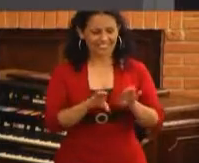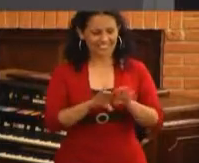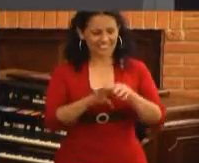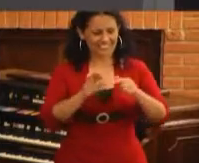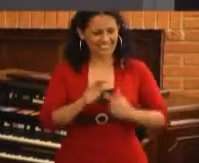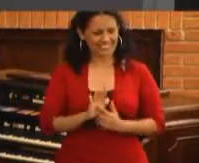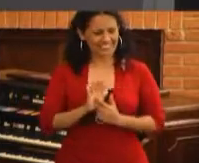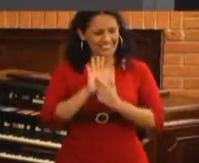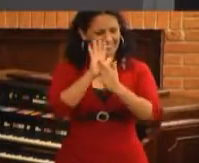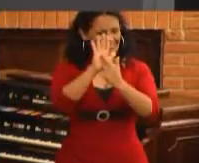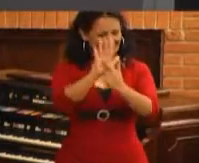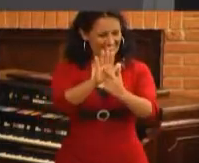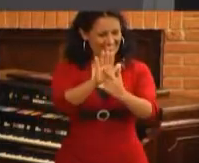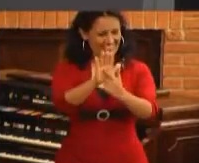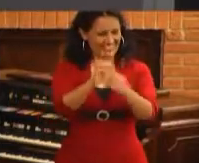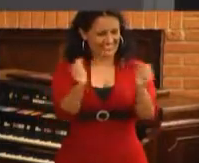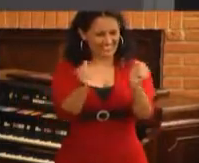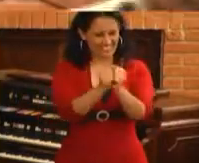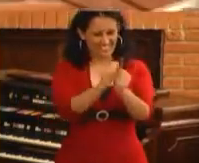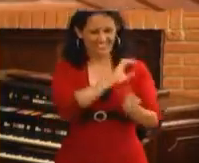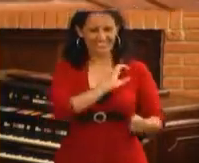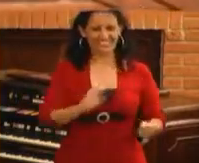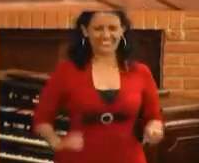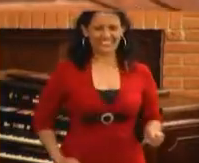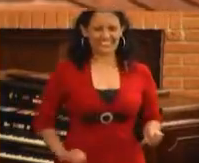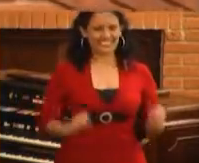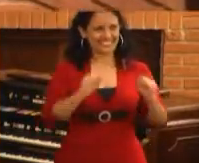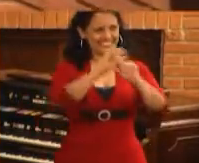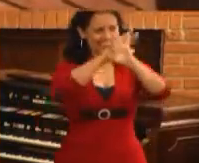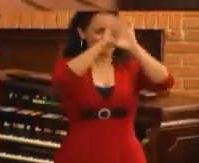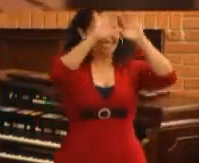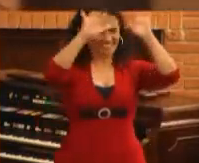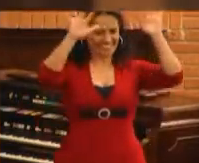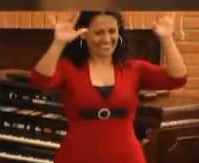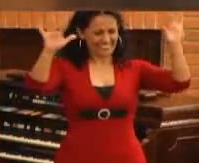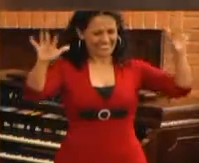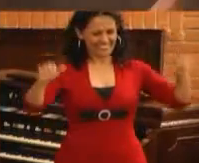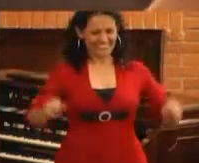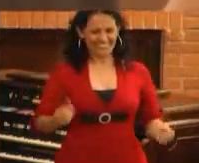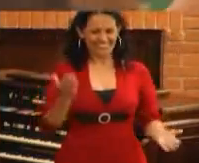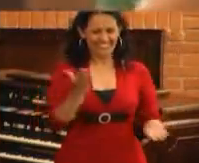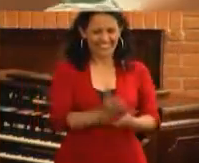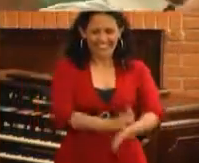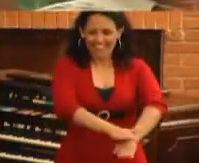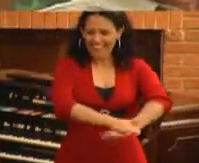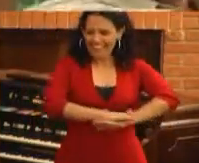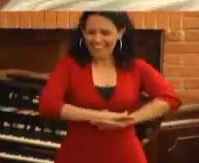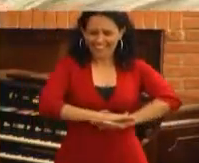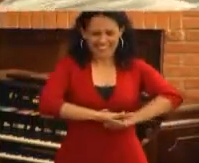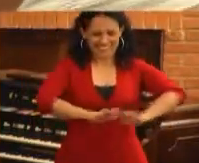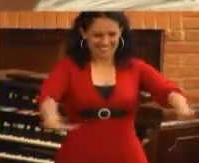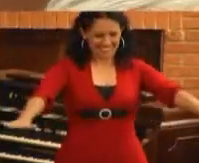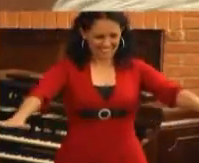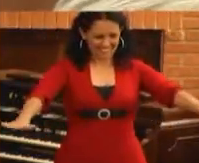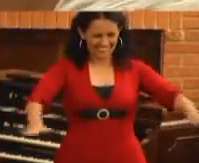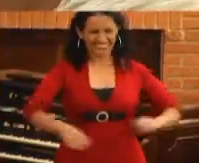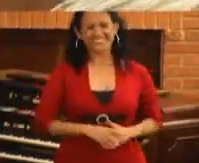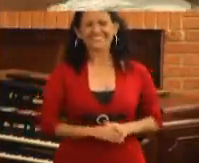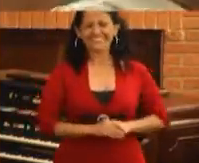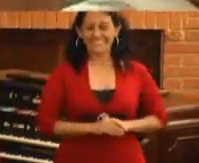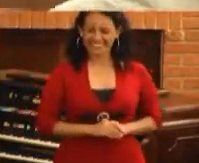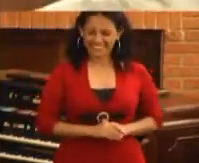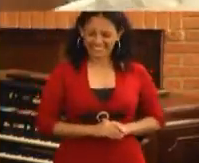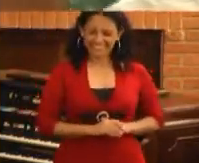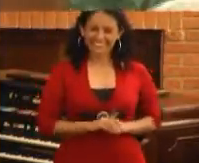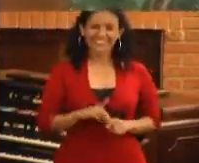seremos manifestados com Ele em glória. Aqui completou-se. Então aquele estado